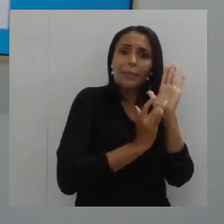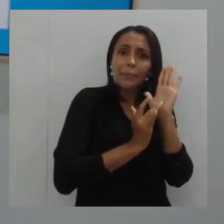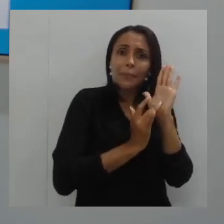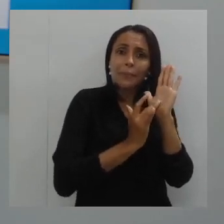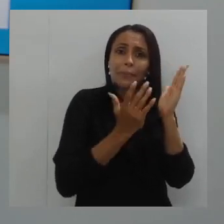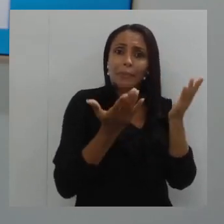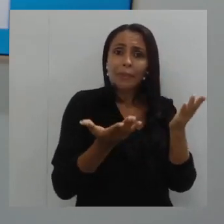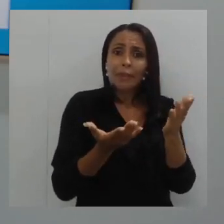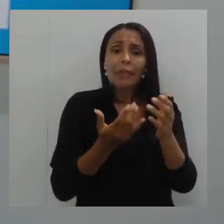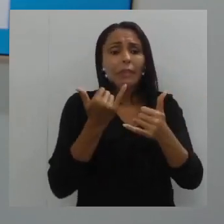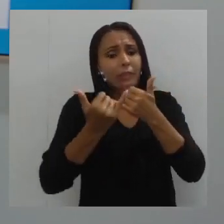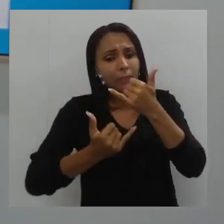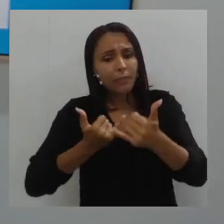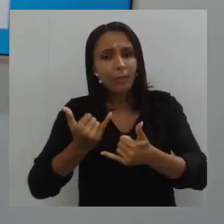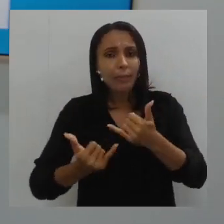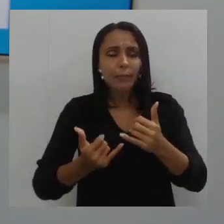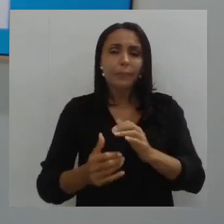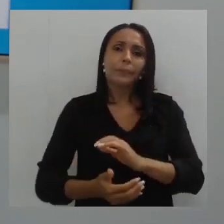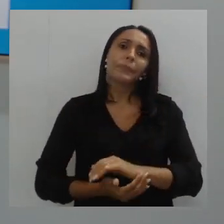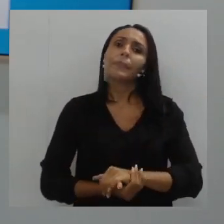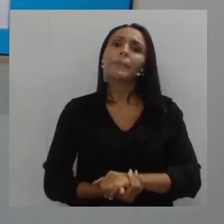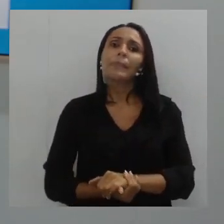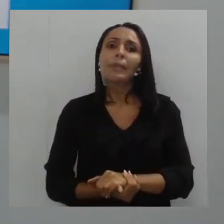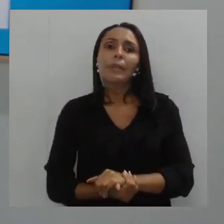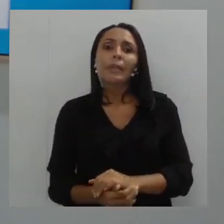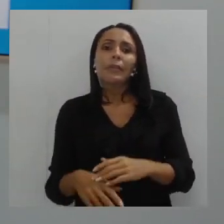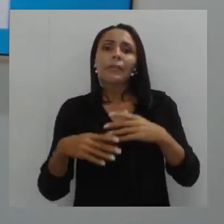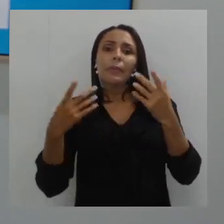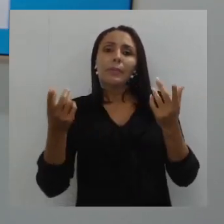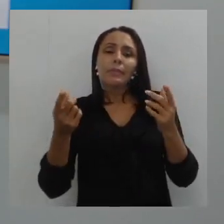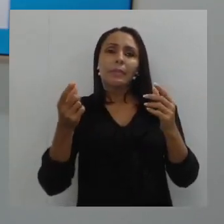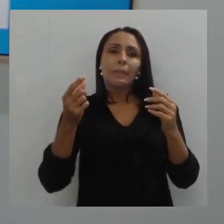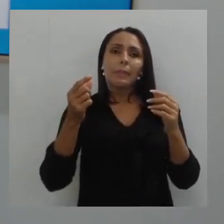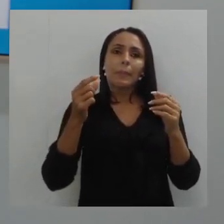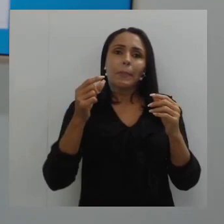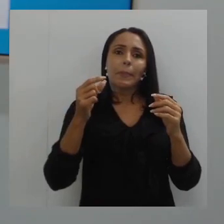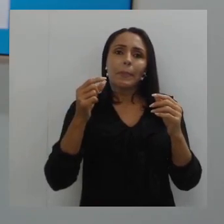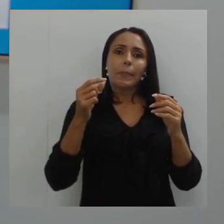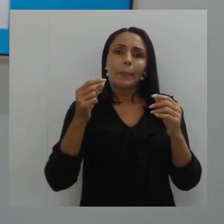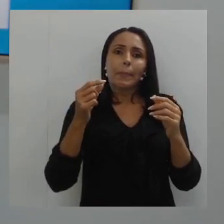veja só, se eu fosse marcar os pontos